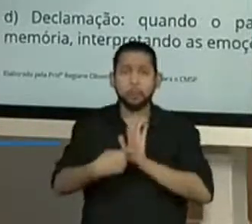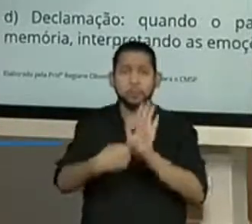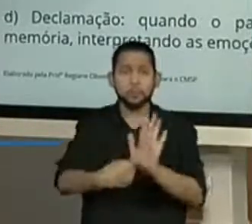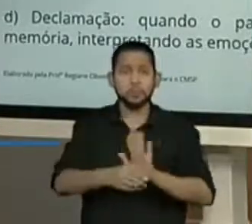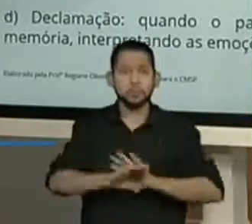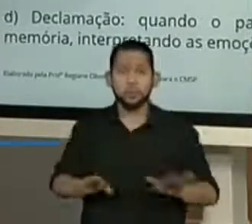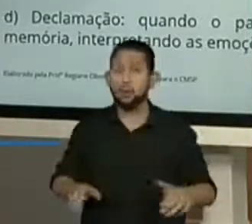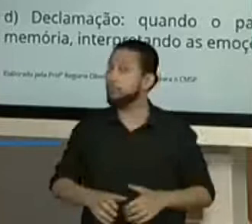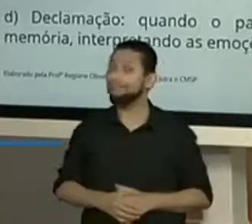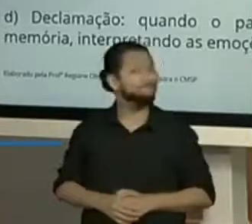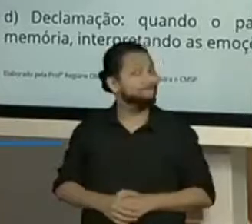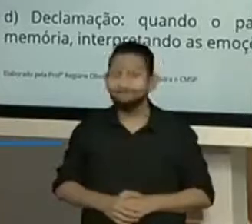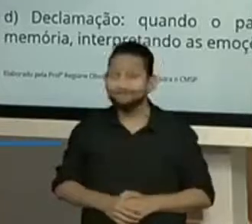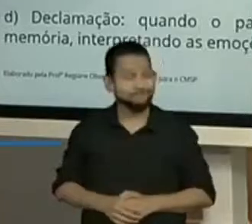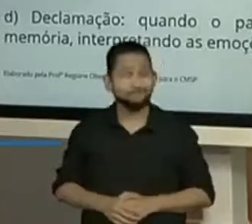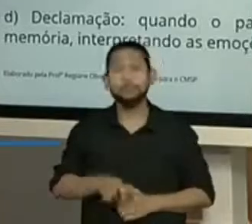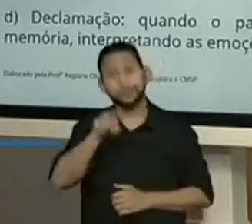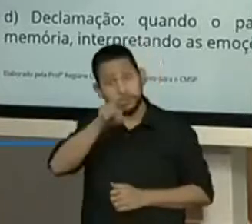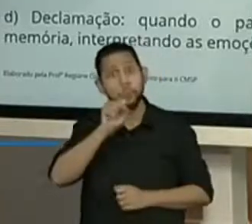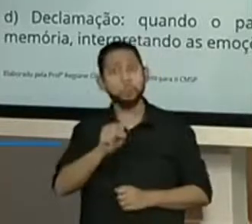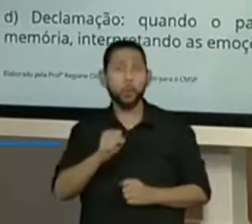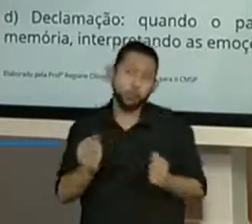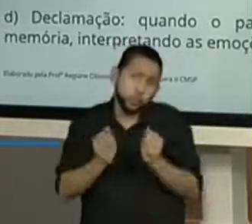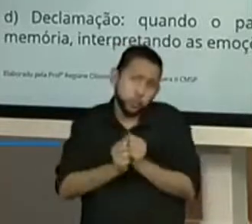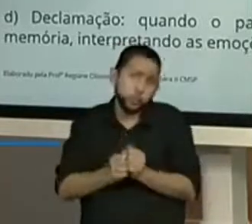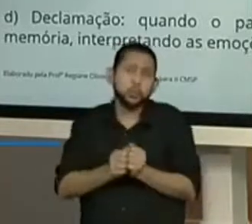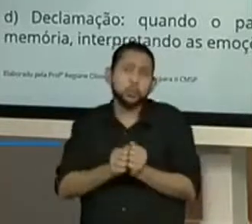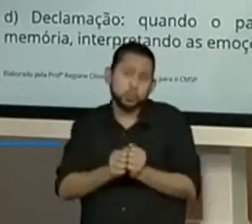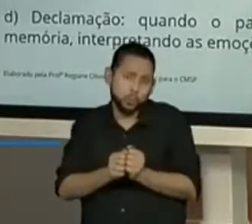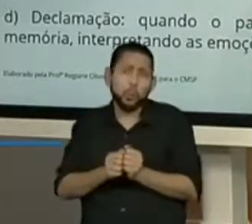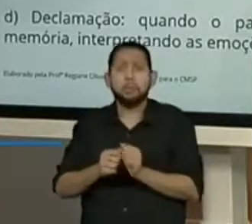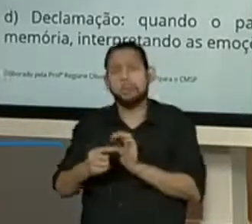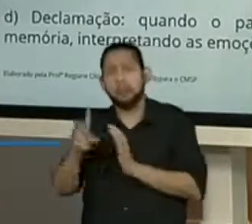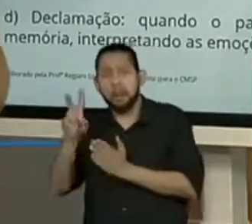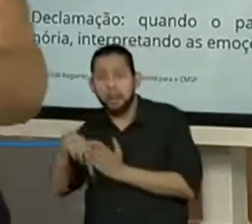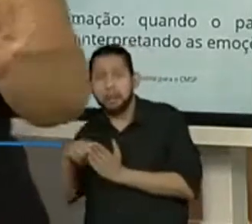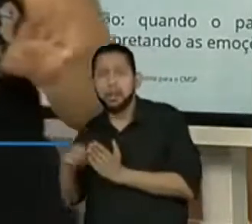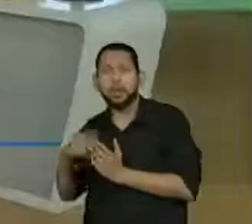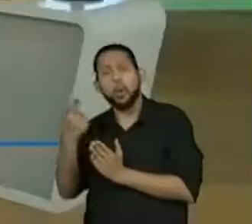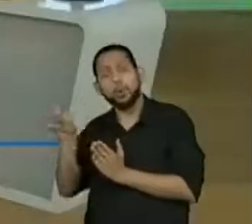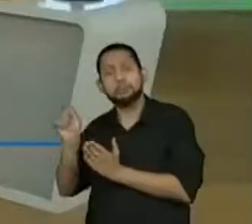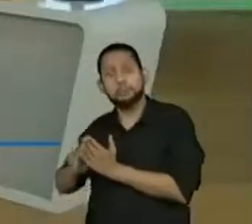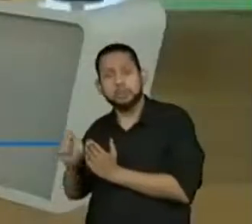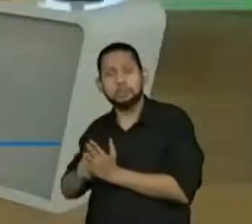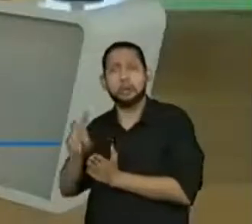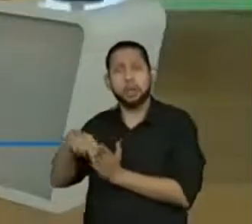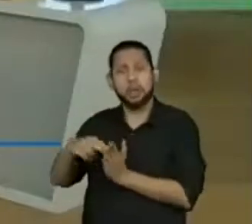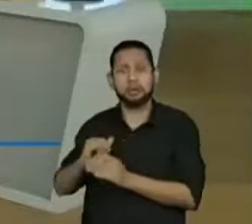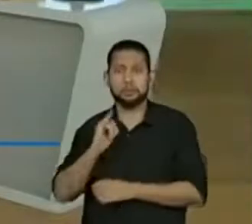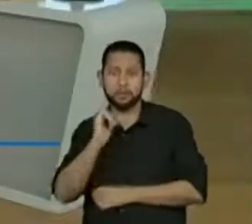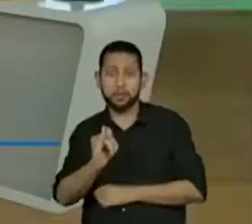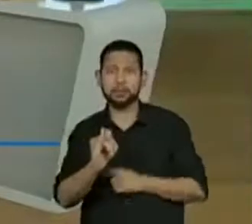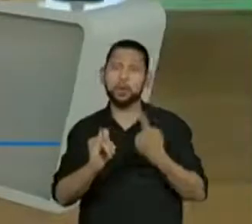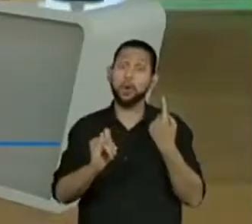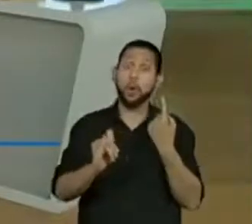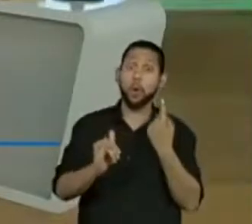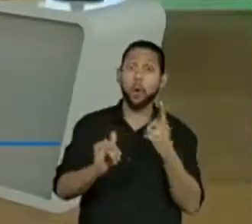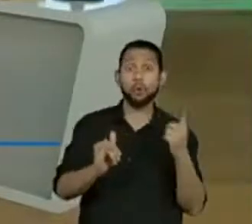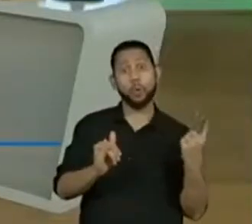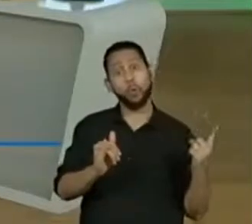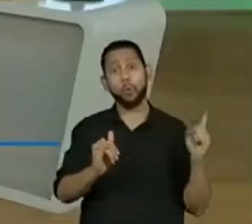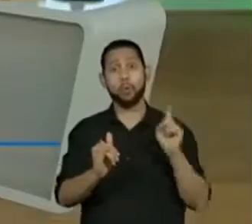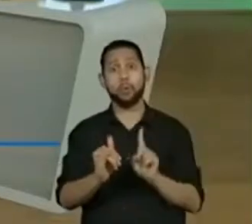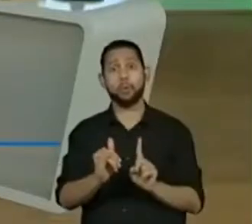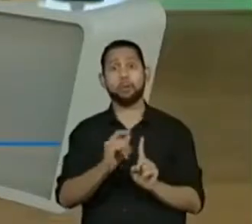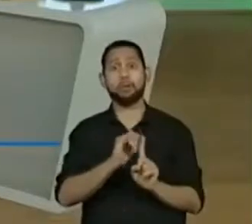outros outros autores não e pode ser junto também vocês desse agora tem aqui aí o povo já tá